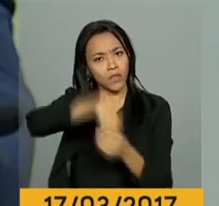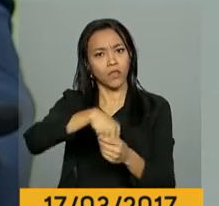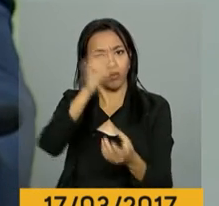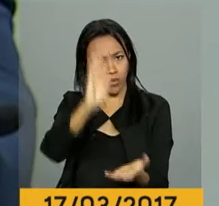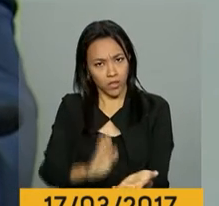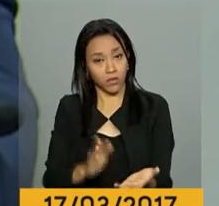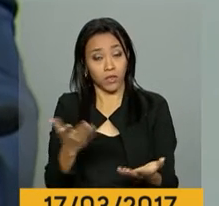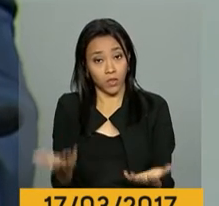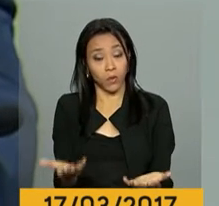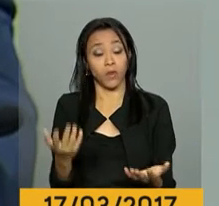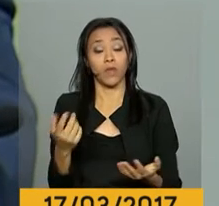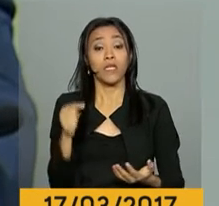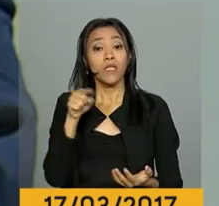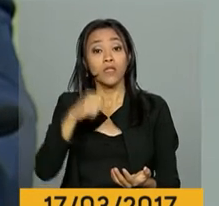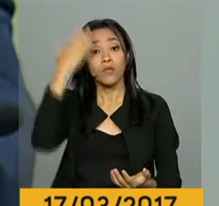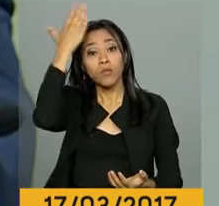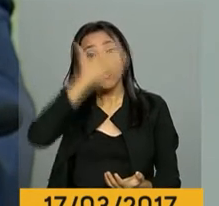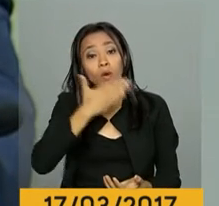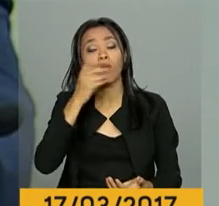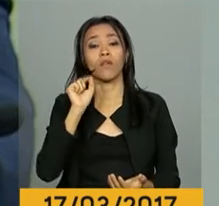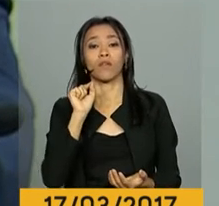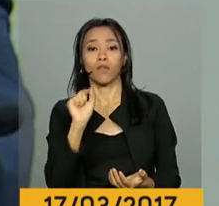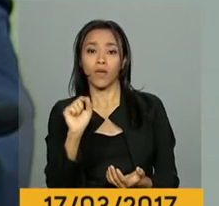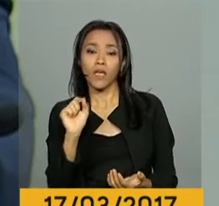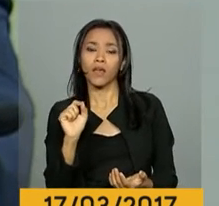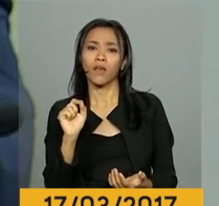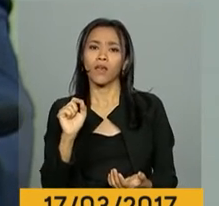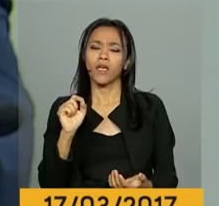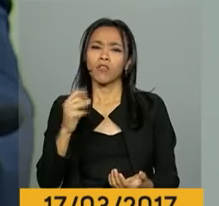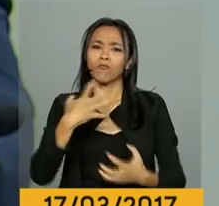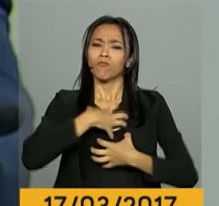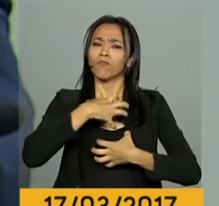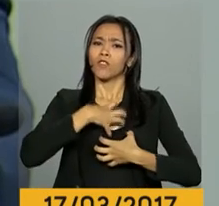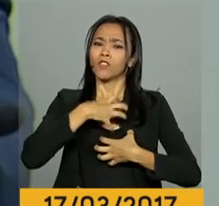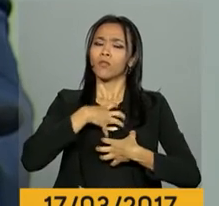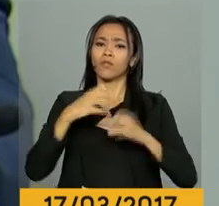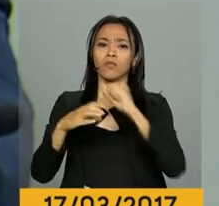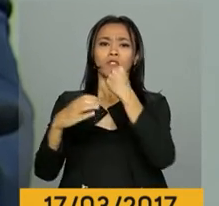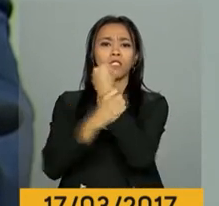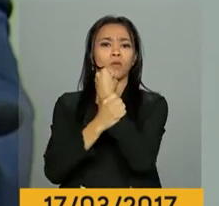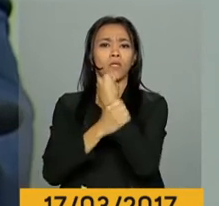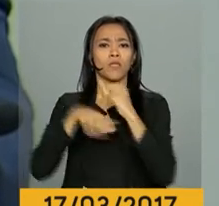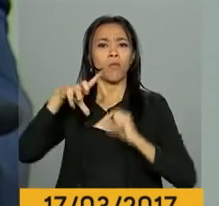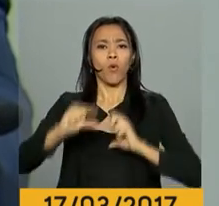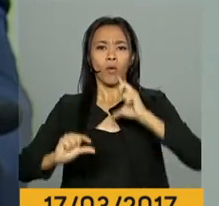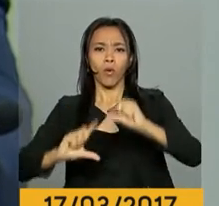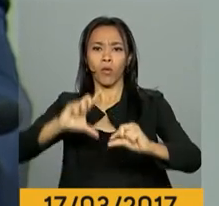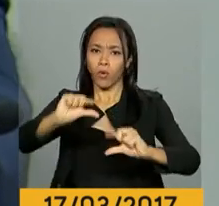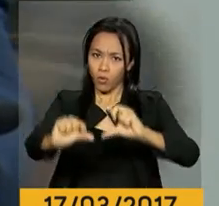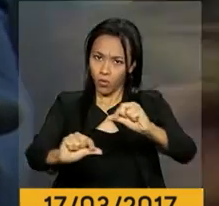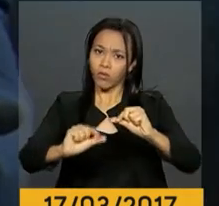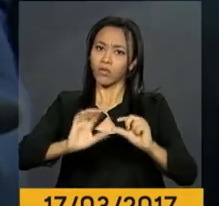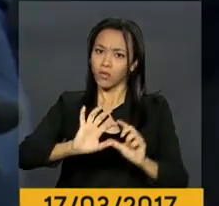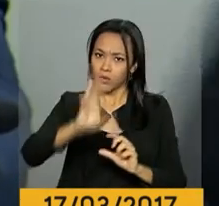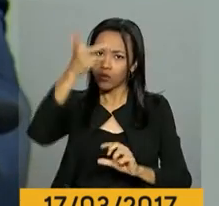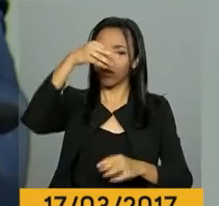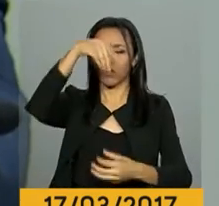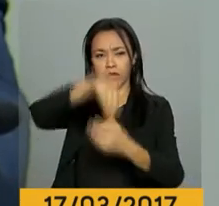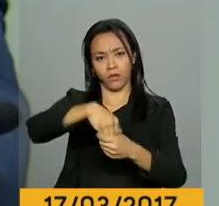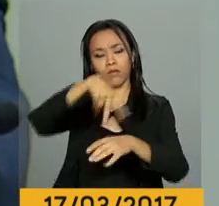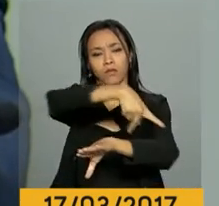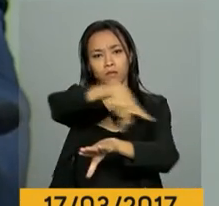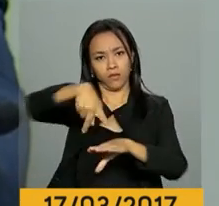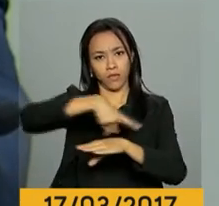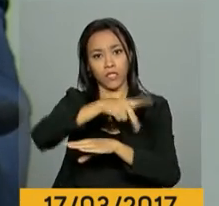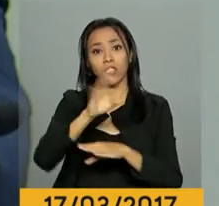Mas isto tudo revela um índice de confiança que está sendo pouco a pouco retomado. Convenhamos, só para